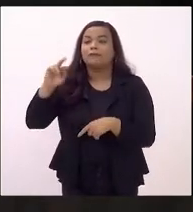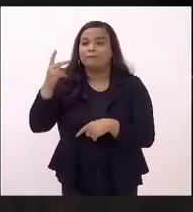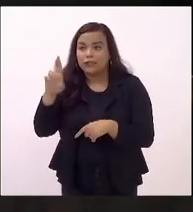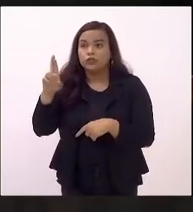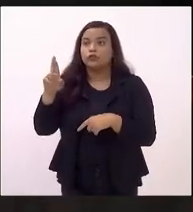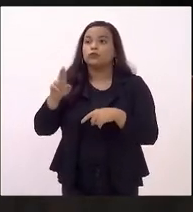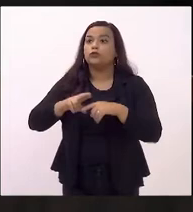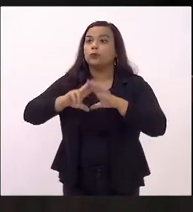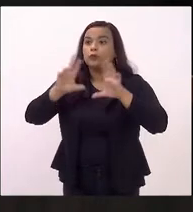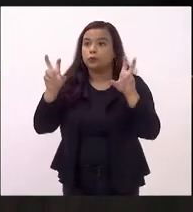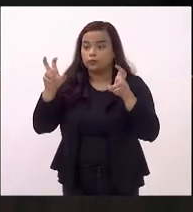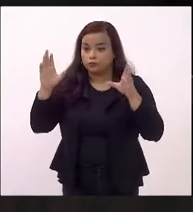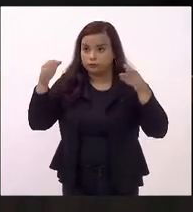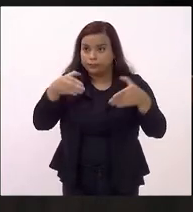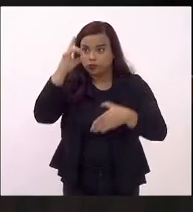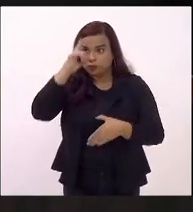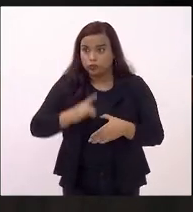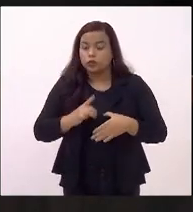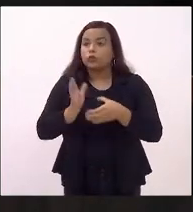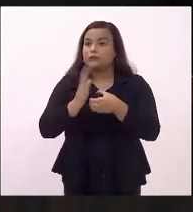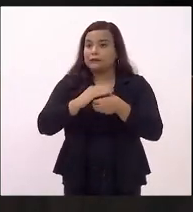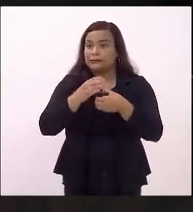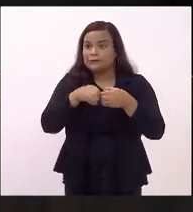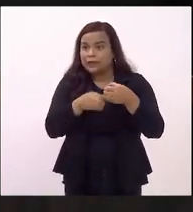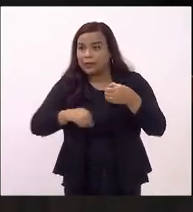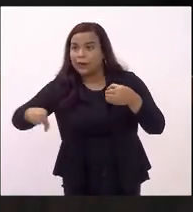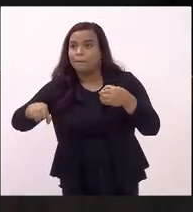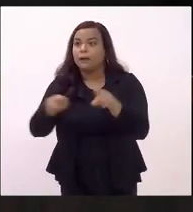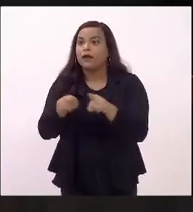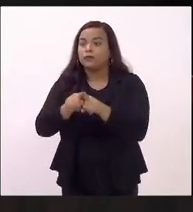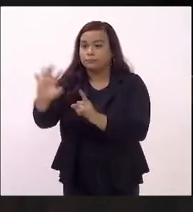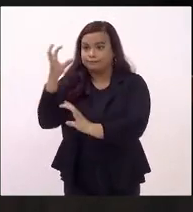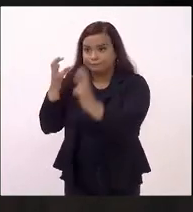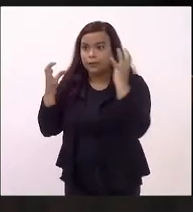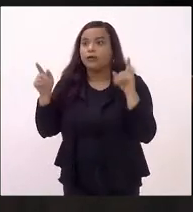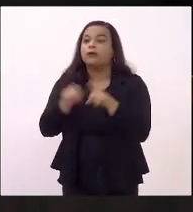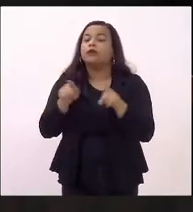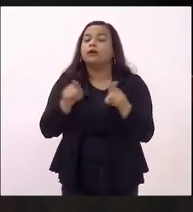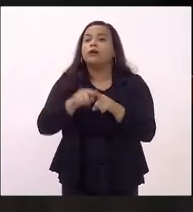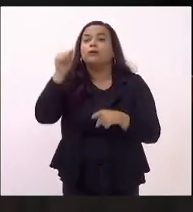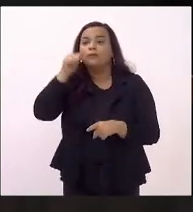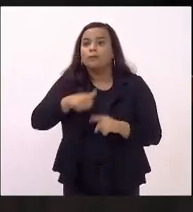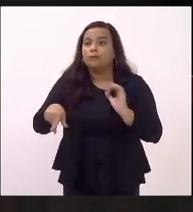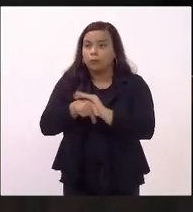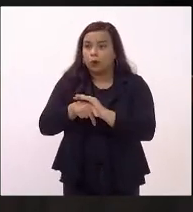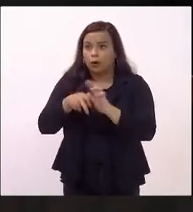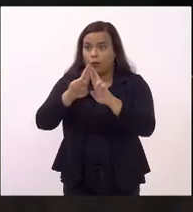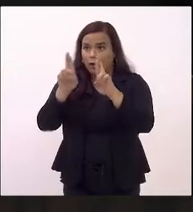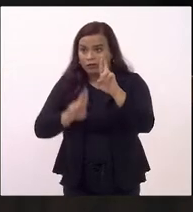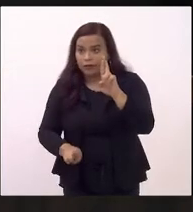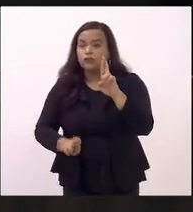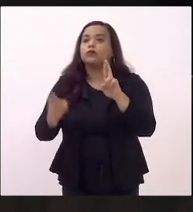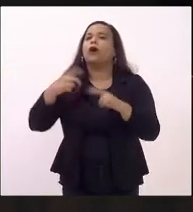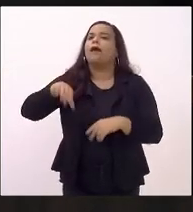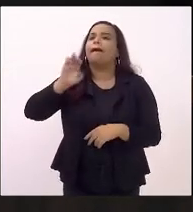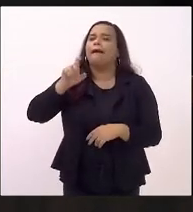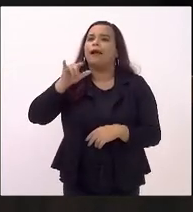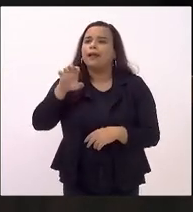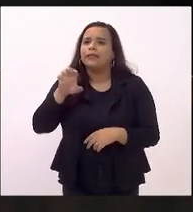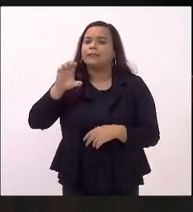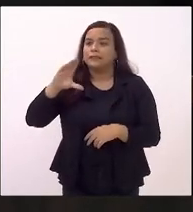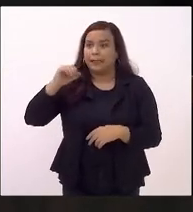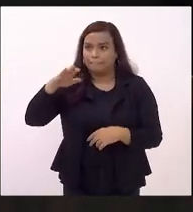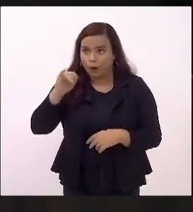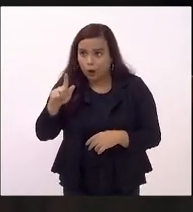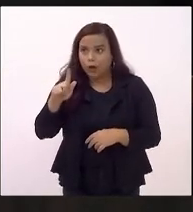de Saneamento e Meio Ambiente, Gleice Apolinário dos Santos, da UFRJ, Hélice Mogue, secretária